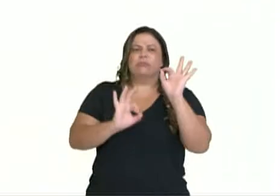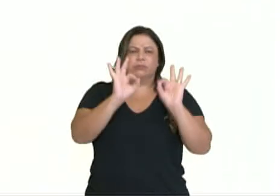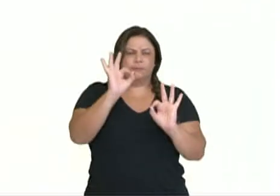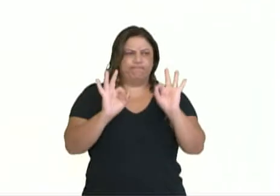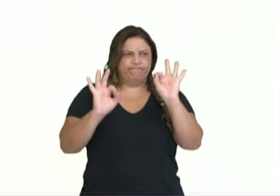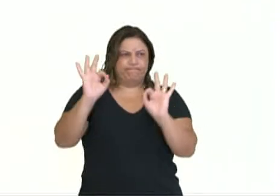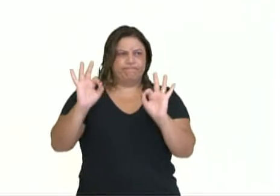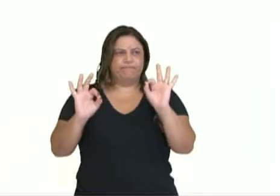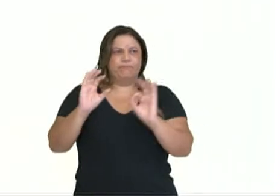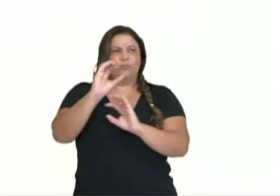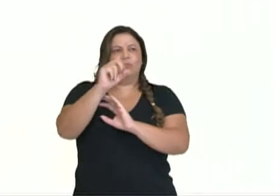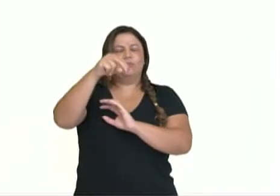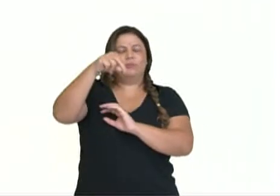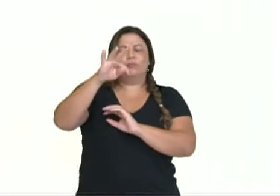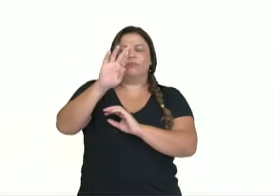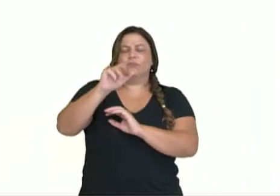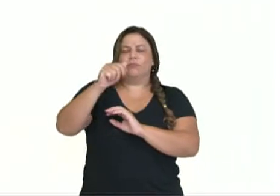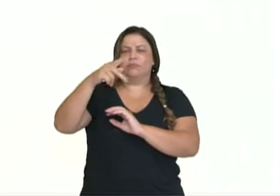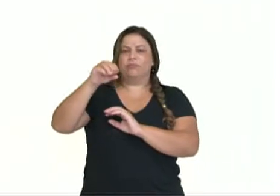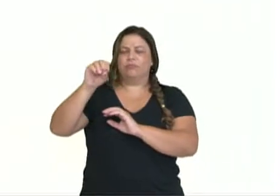contraposto.